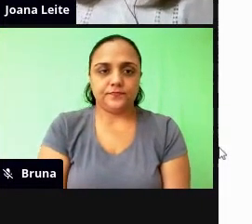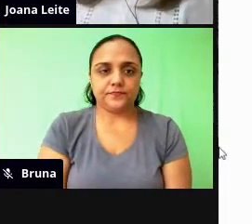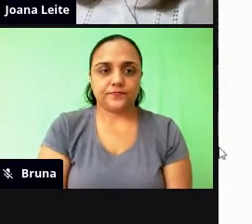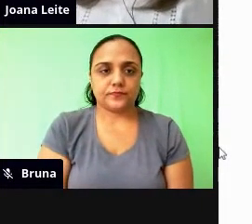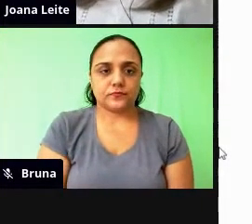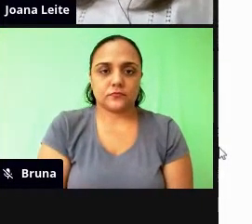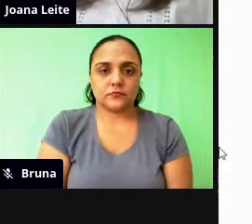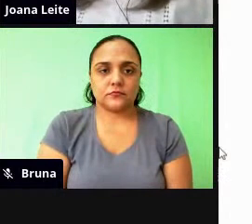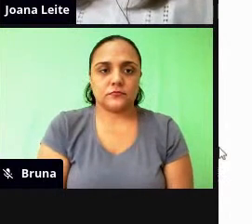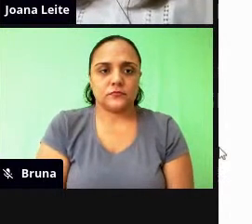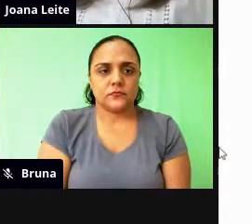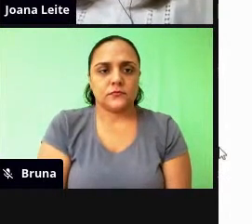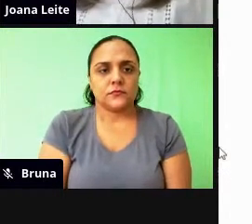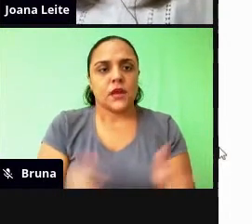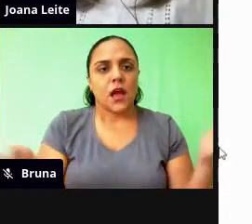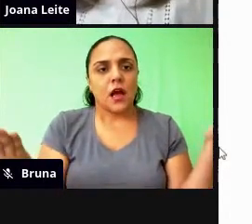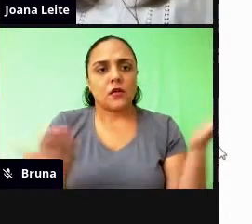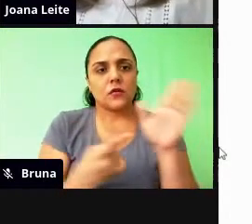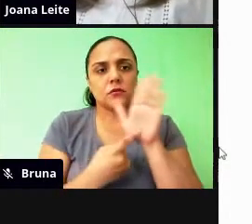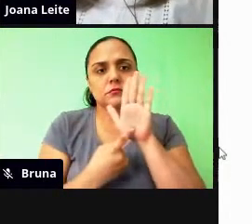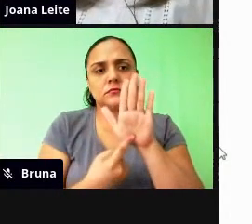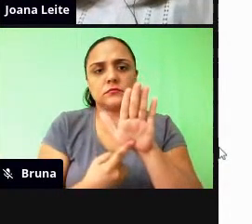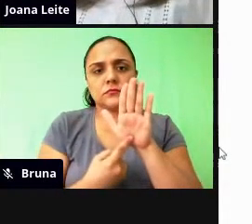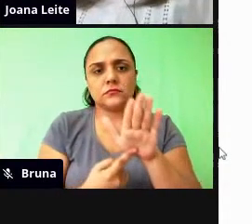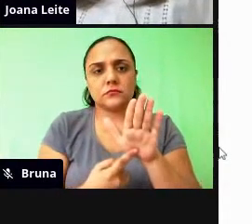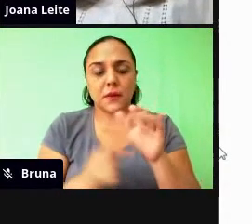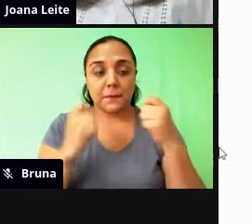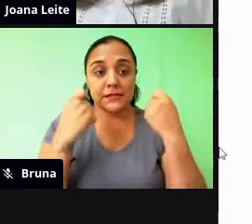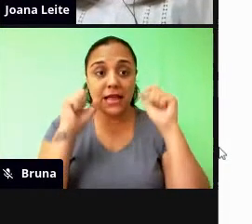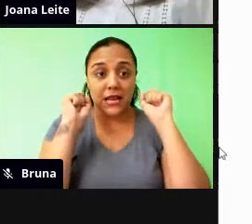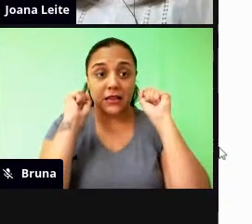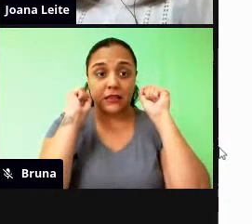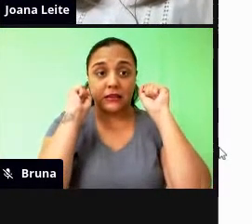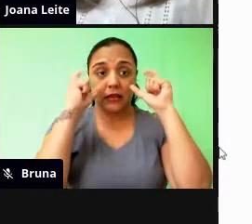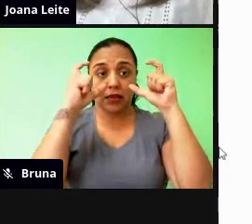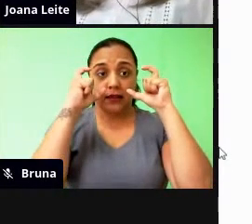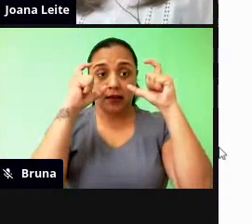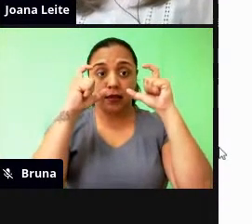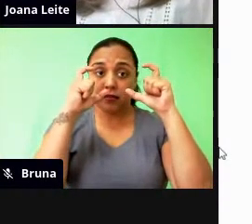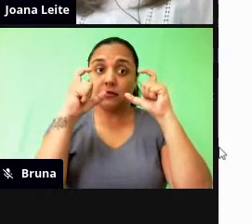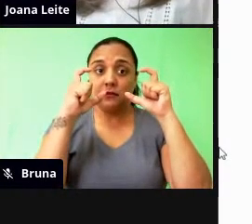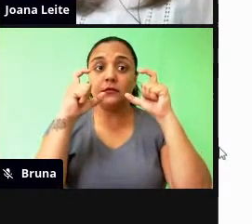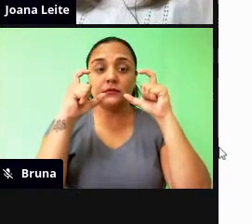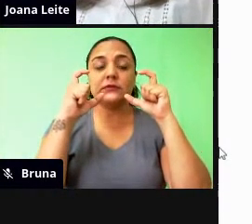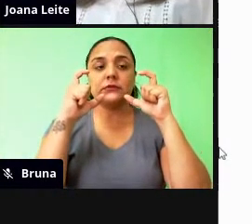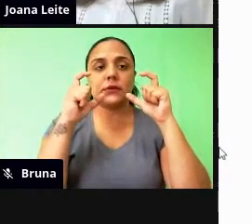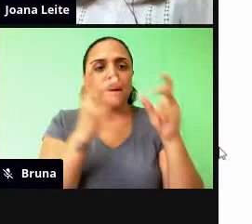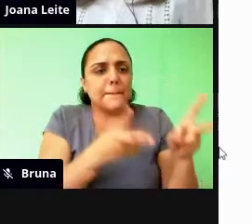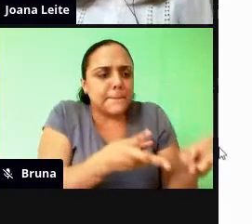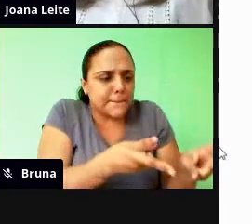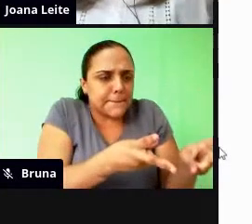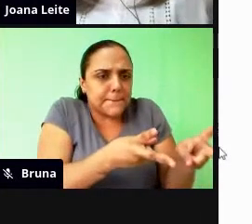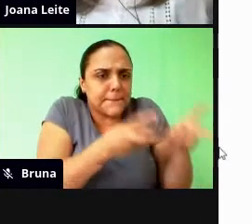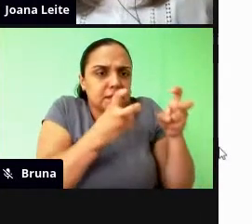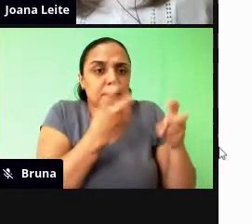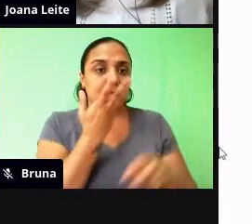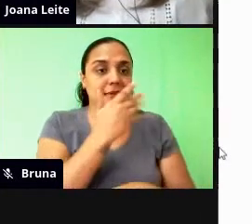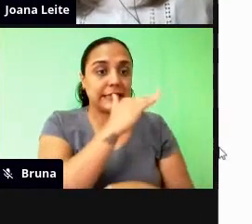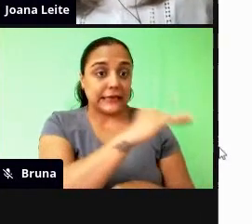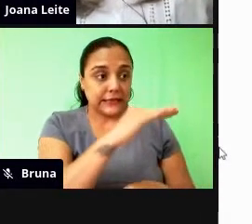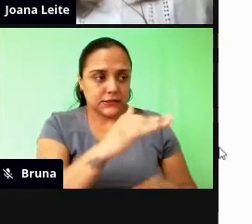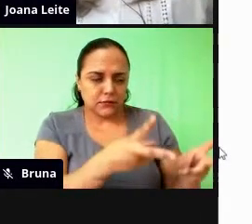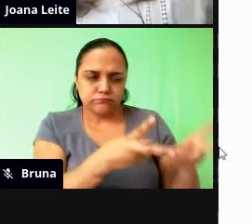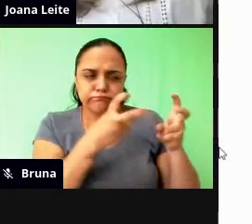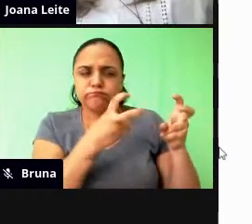E achei importante também trazer para vocês alguns sinais de alerta, né? Quando que a gente começa a identificar e precisa